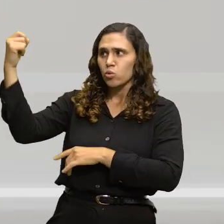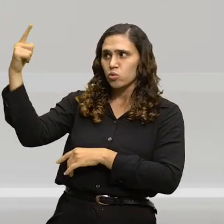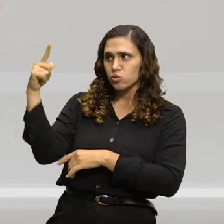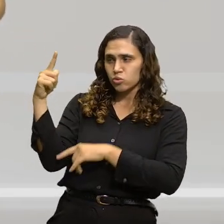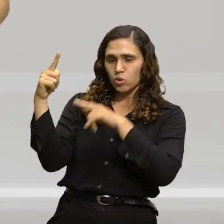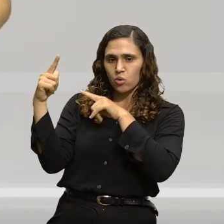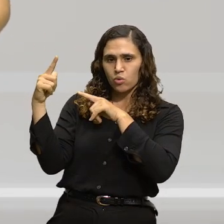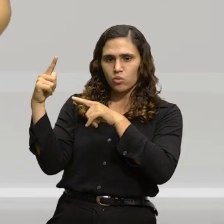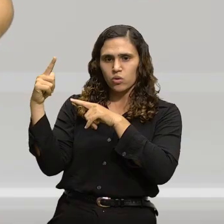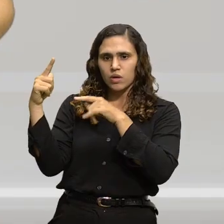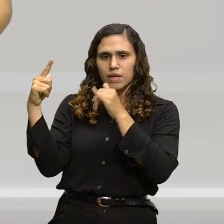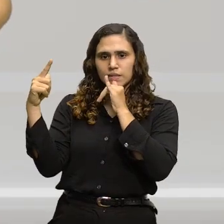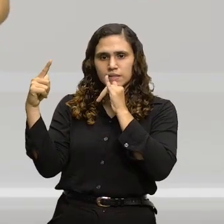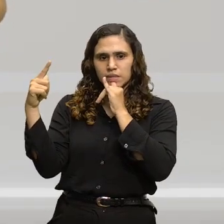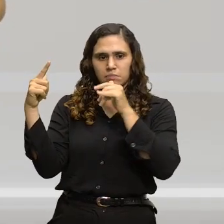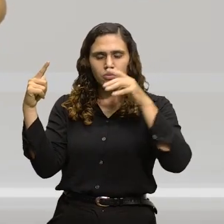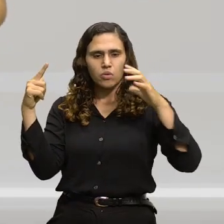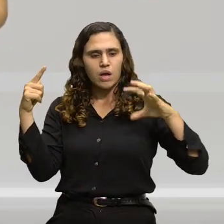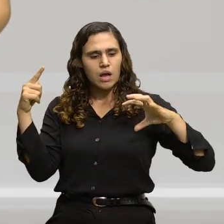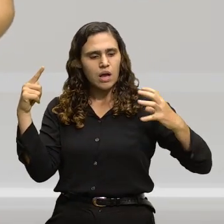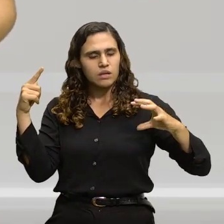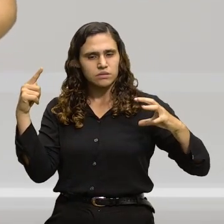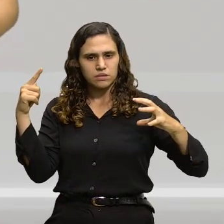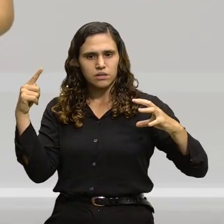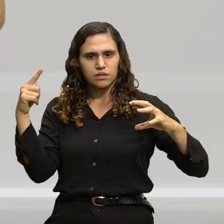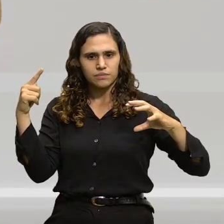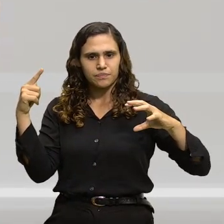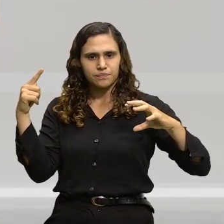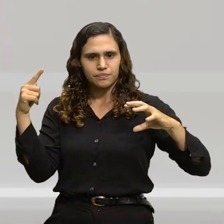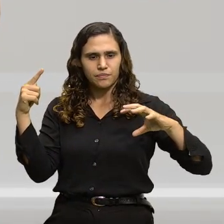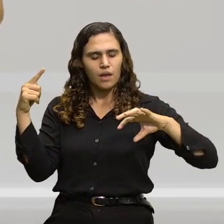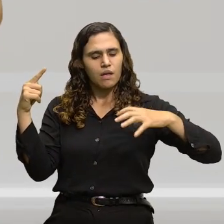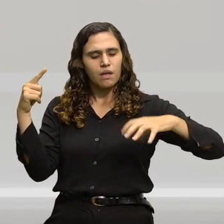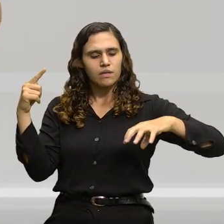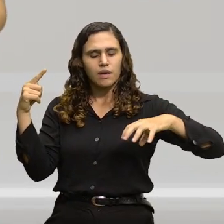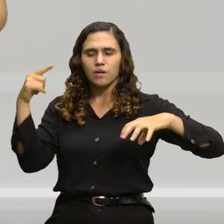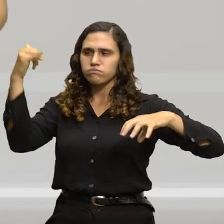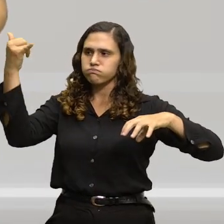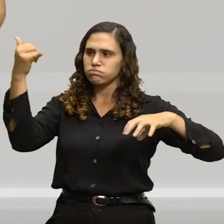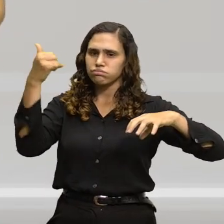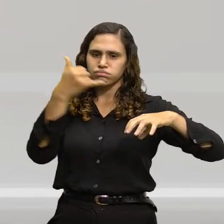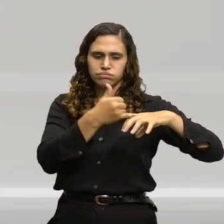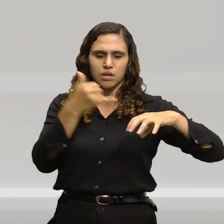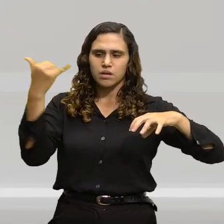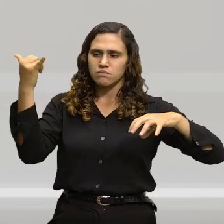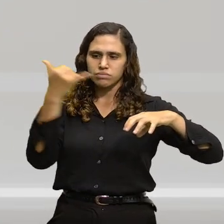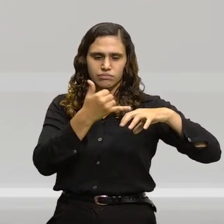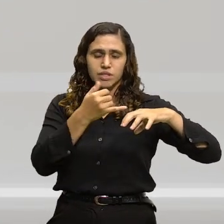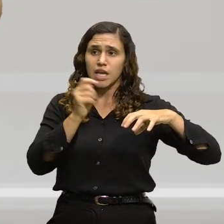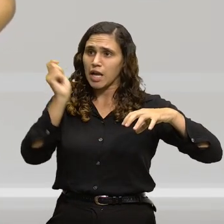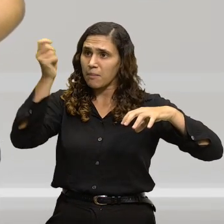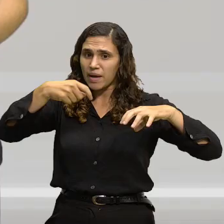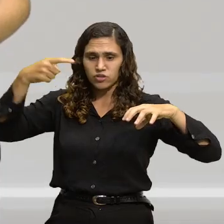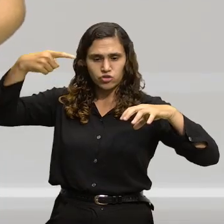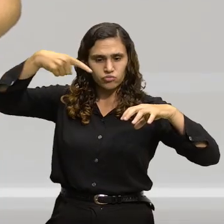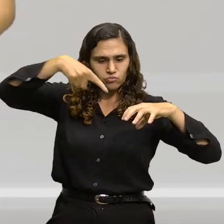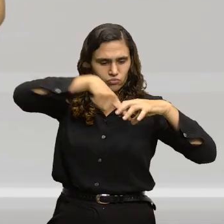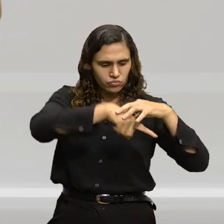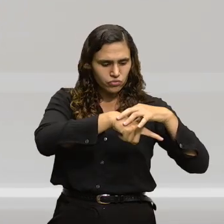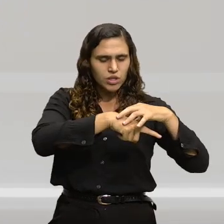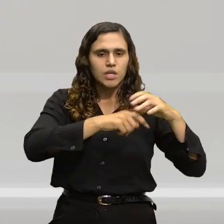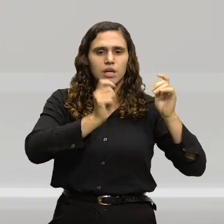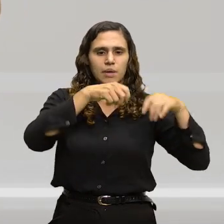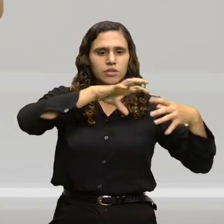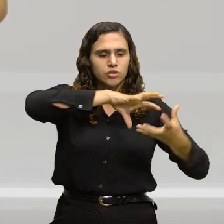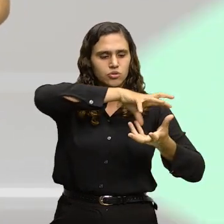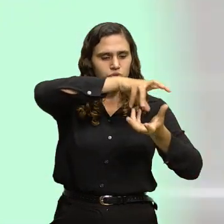passa pelo vácuo que existe entre a Terra e o próprio Sol para chegar aqui na Terra e nos aquecer. Tá? Então ele é o único processo que não